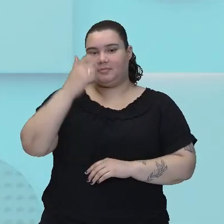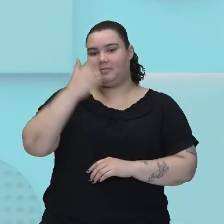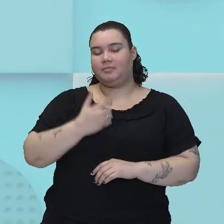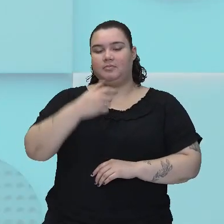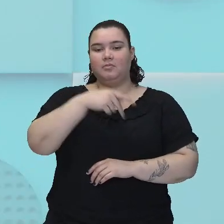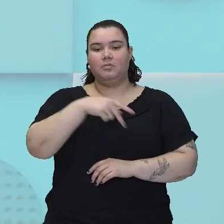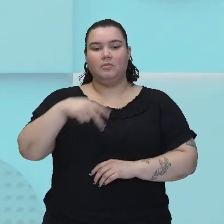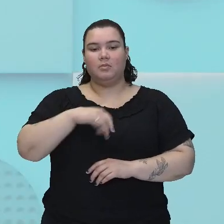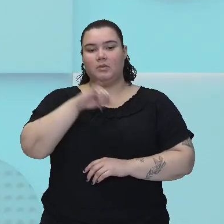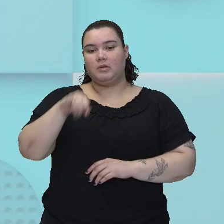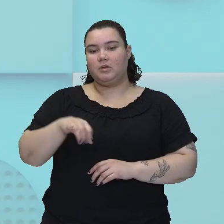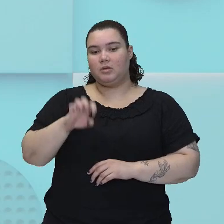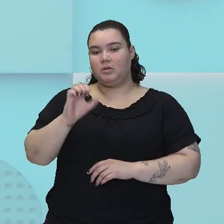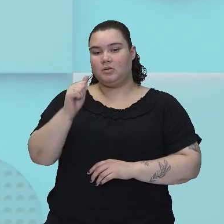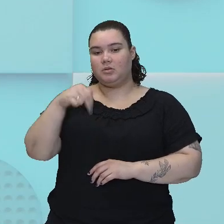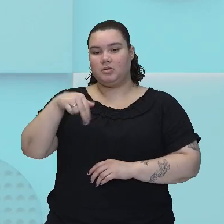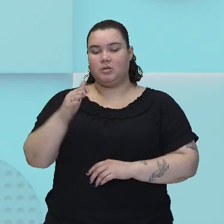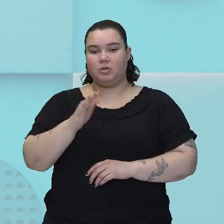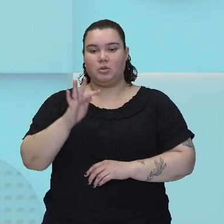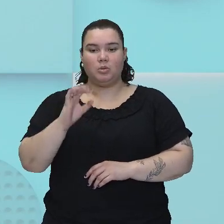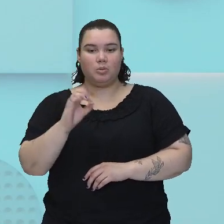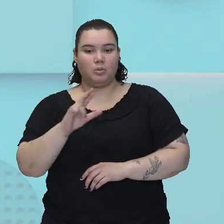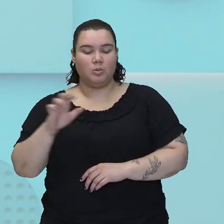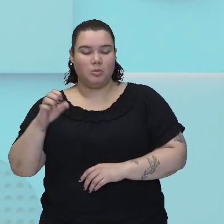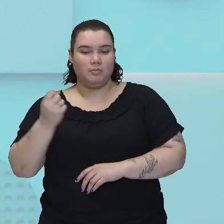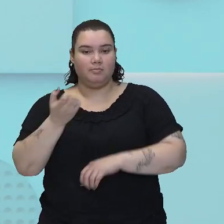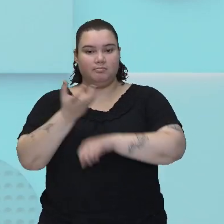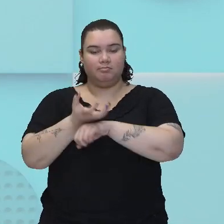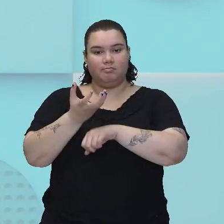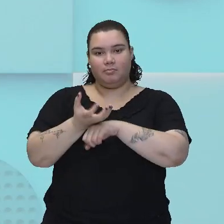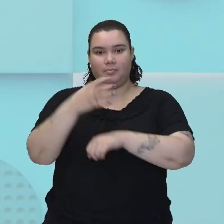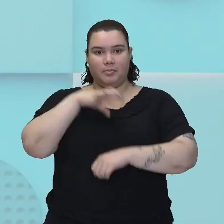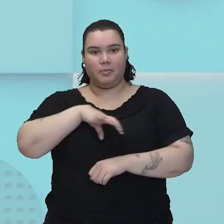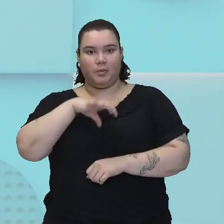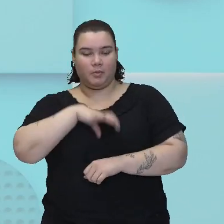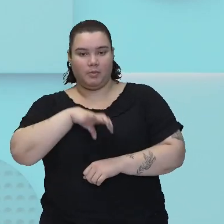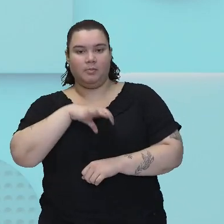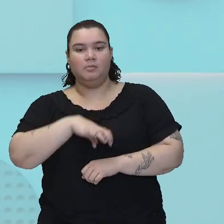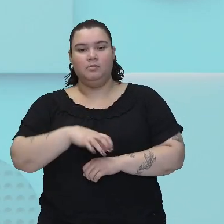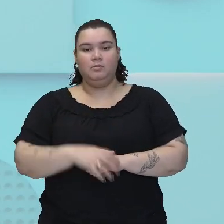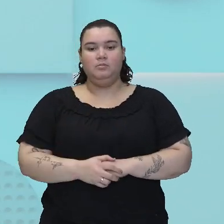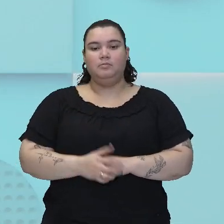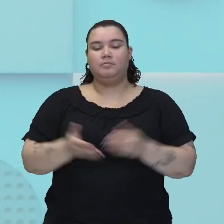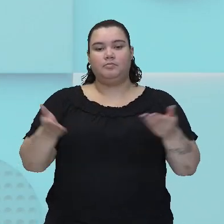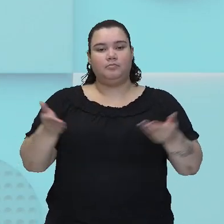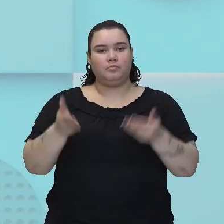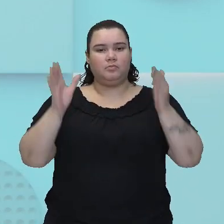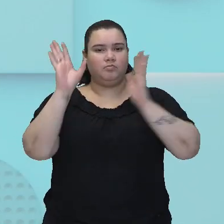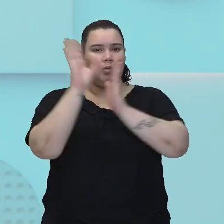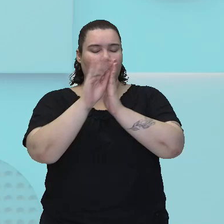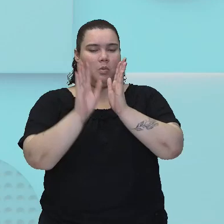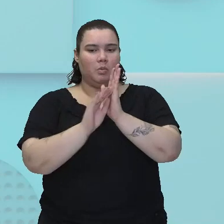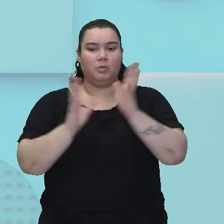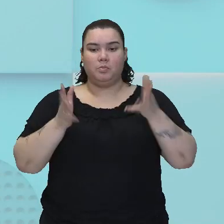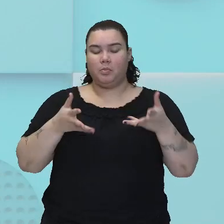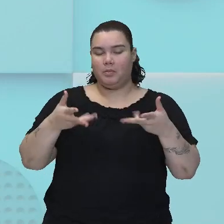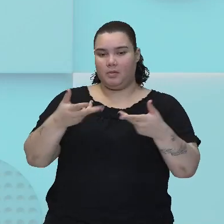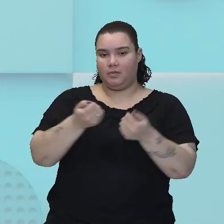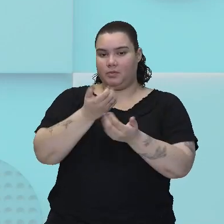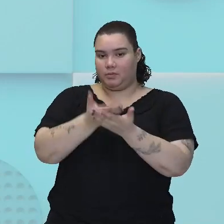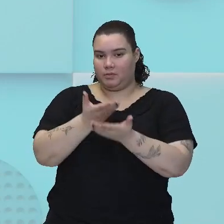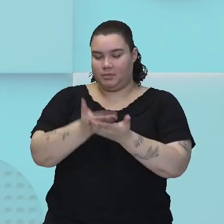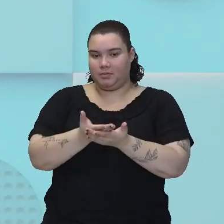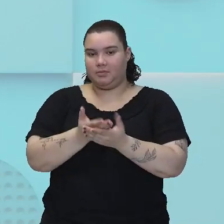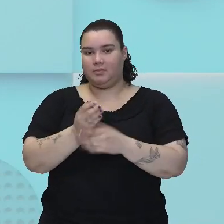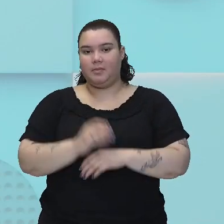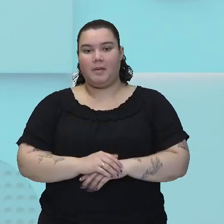o professor Jean Torres, do componente de língua portuguesa. A gente tem bastante coisa para ver na nossa aula, mas antes da